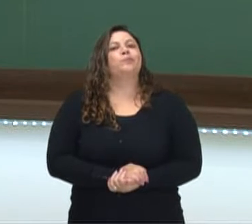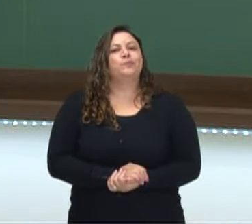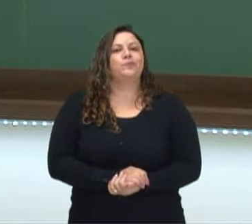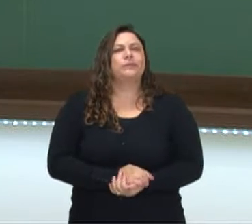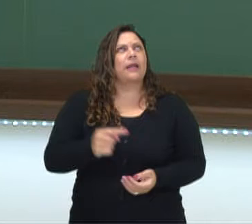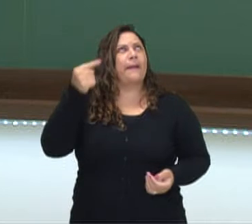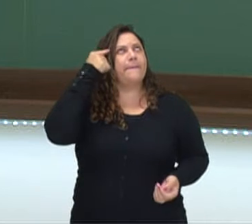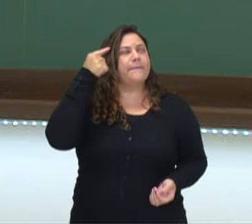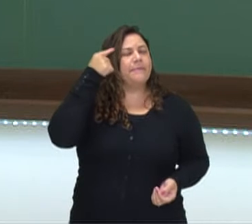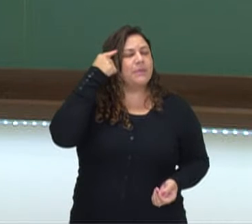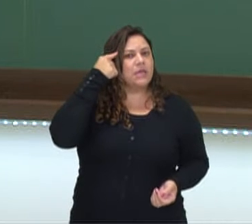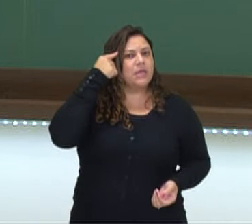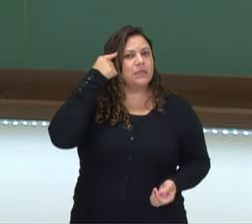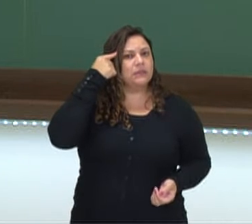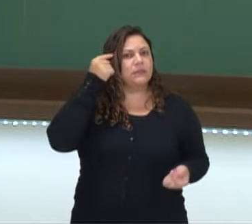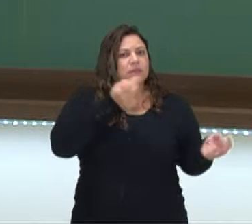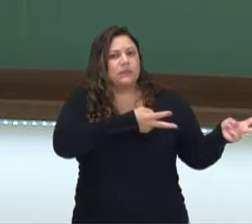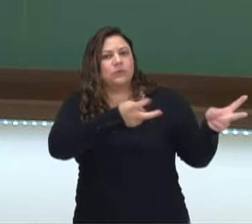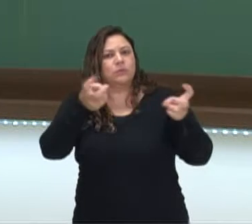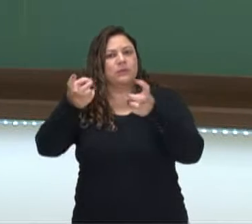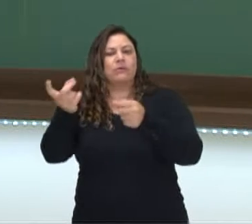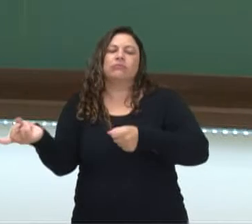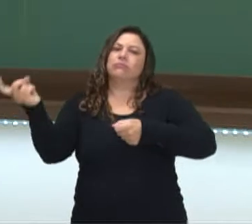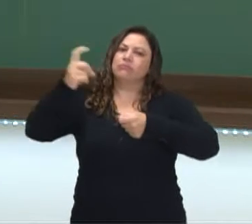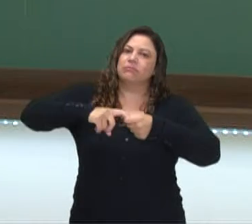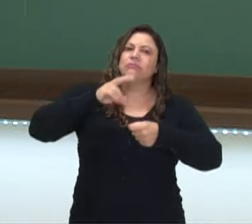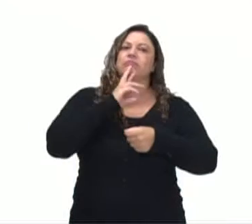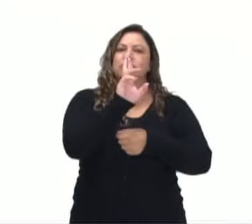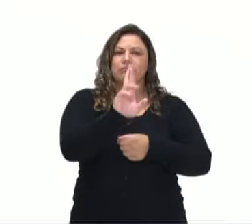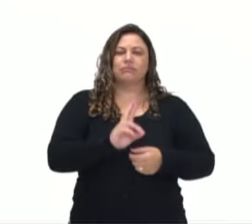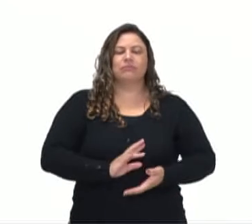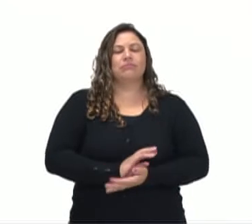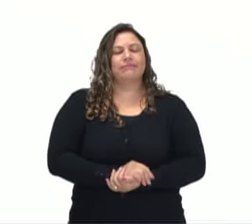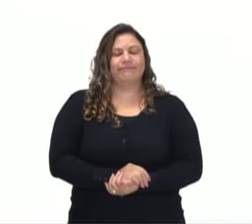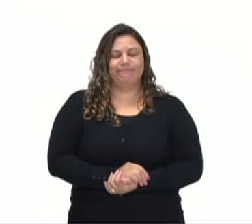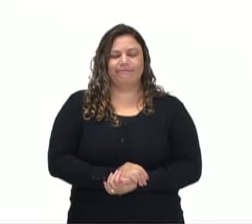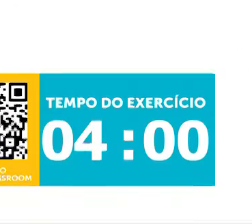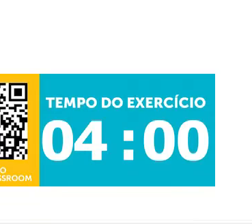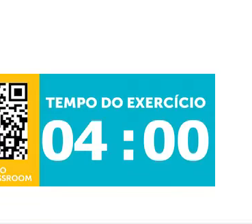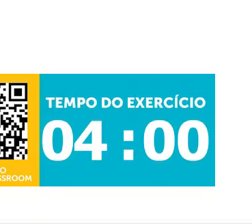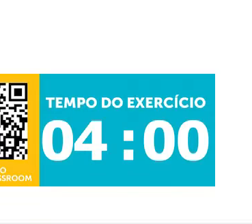uma pensada, dá uma olhada, e a gente já volta com a resposta deles.